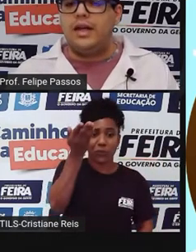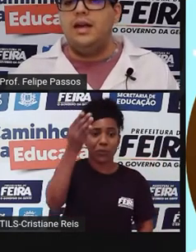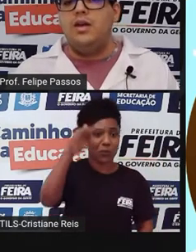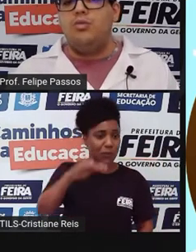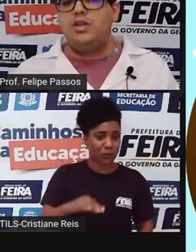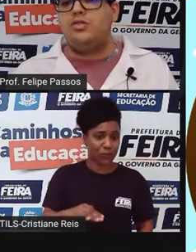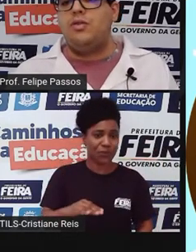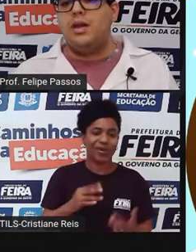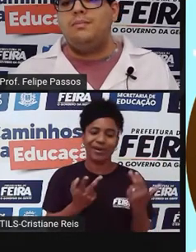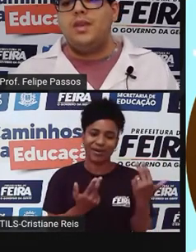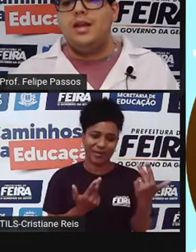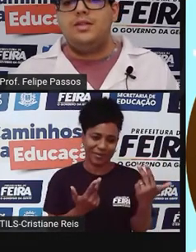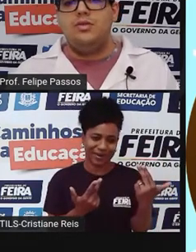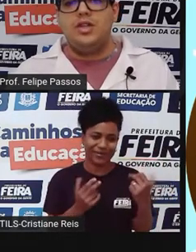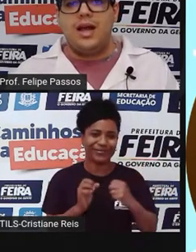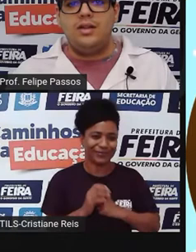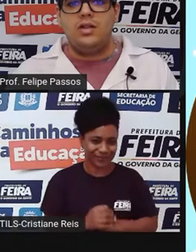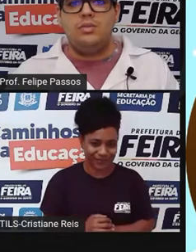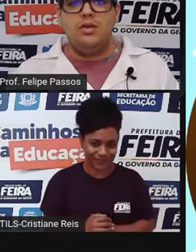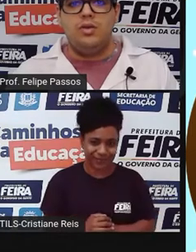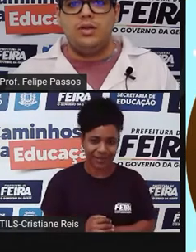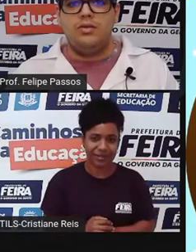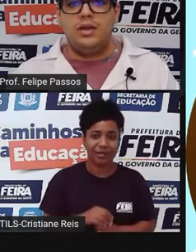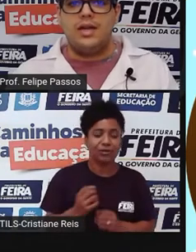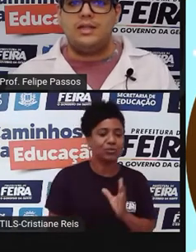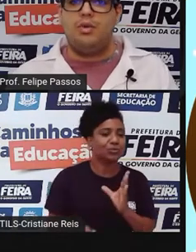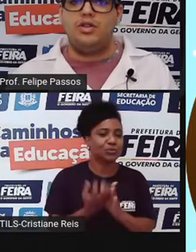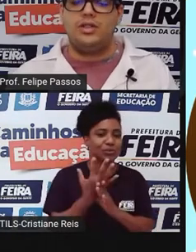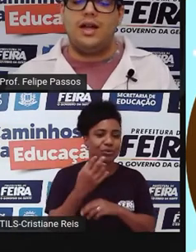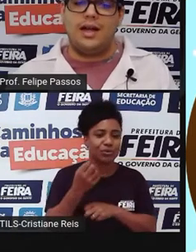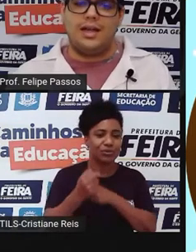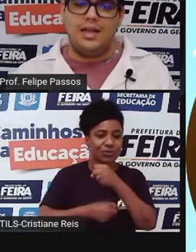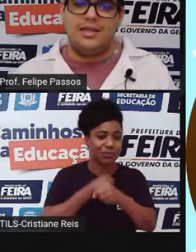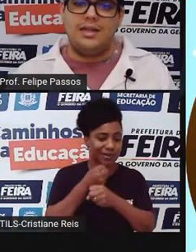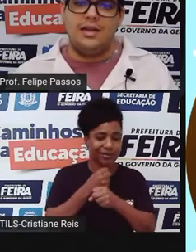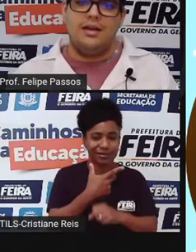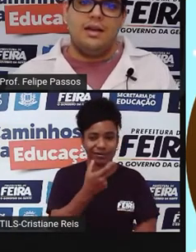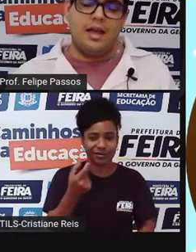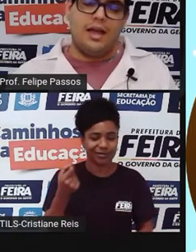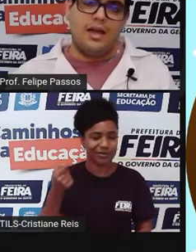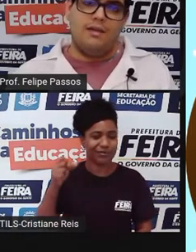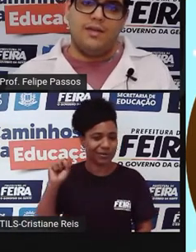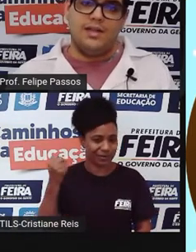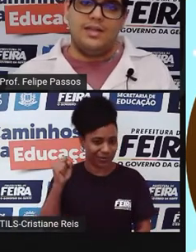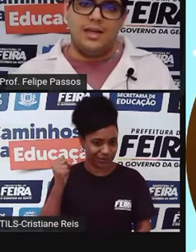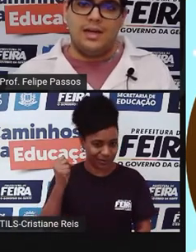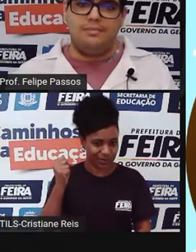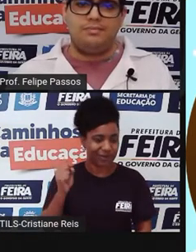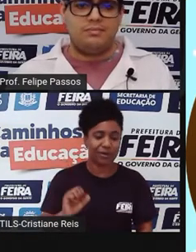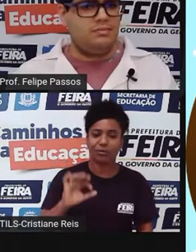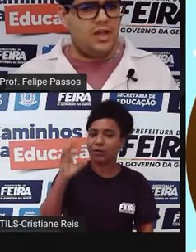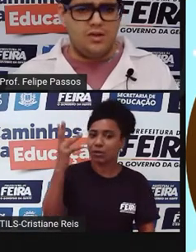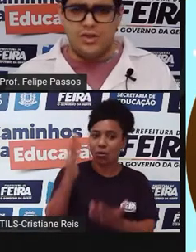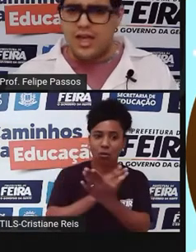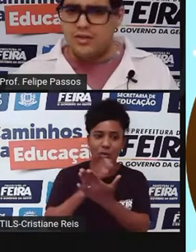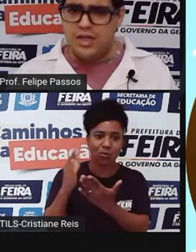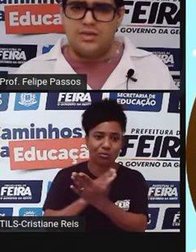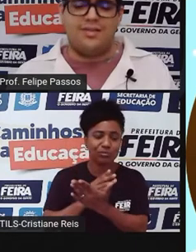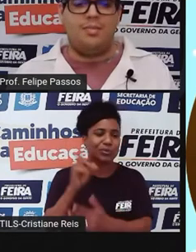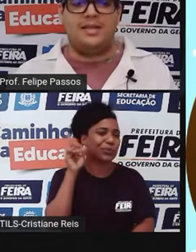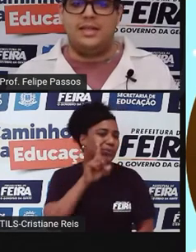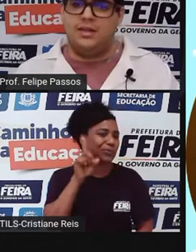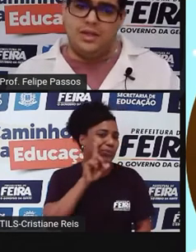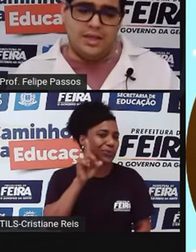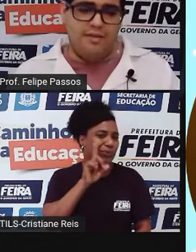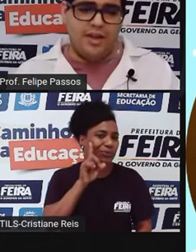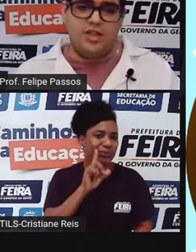variam, né? O Bitcoin, ele surge lá em 2008 em resposta à crise financeira que os Estados Unidos